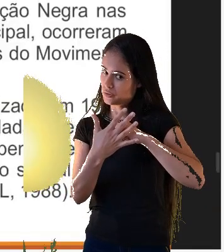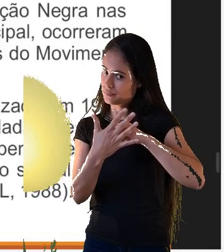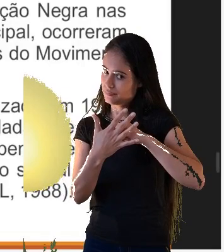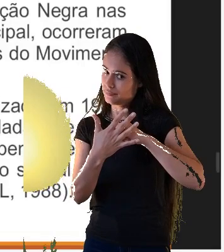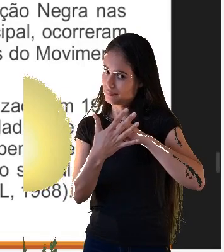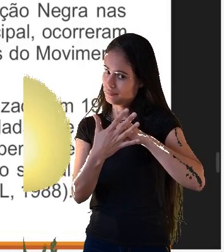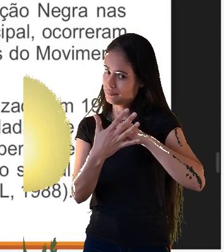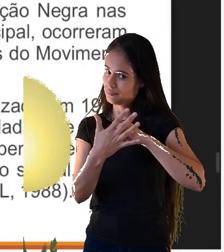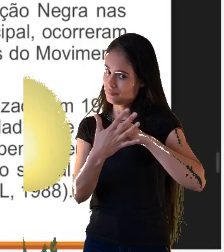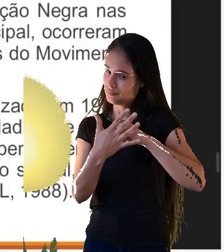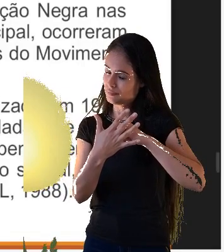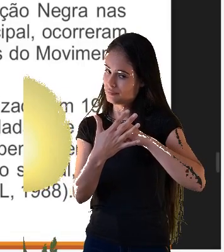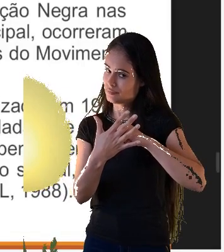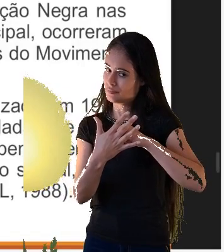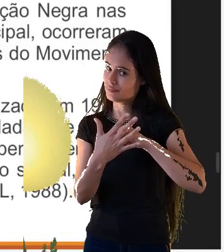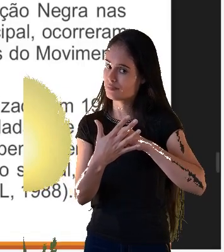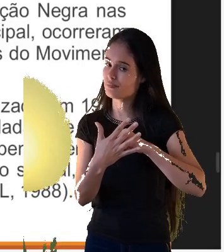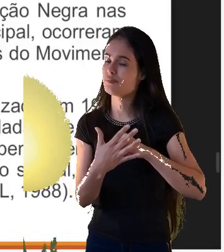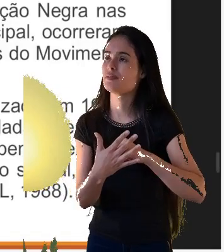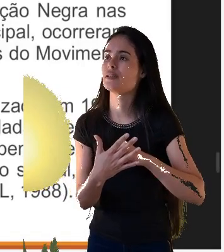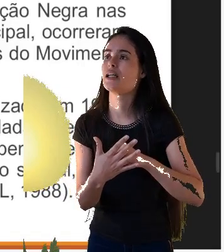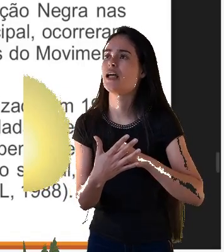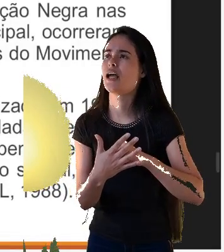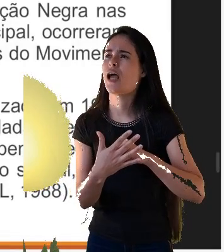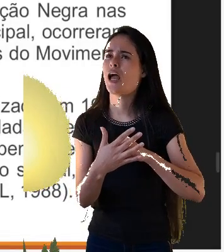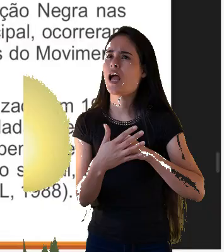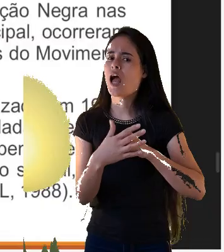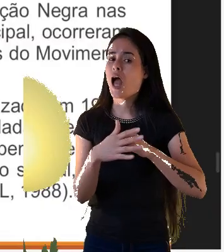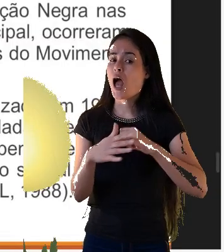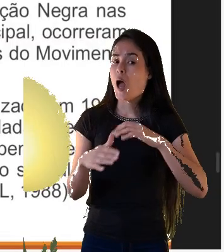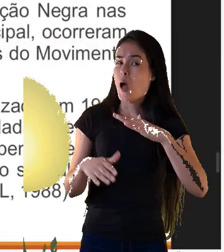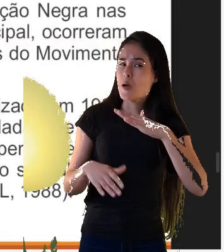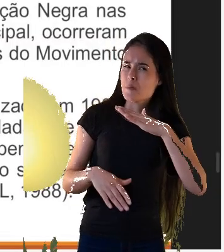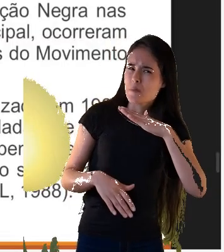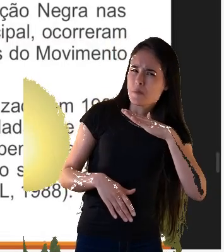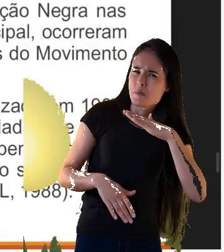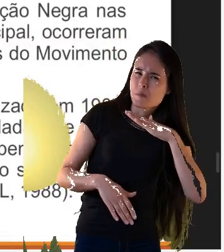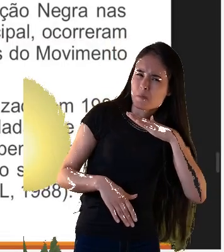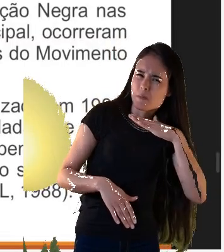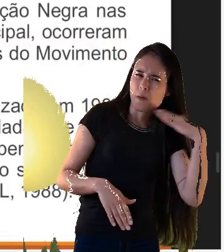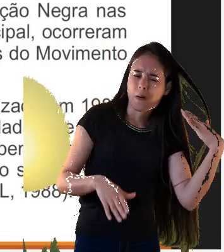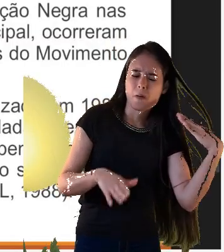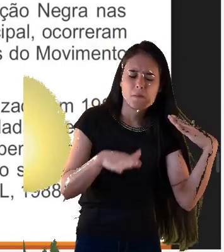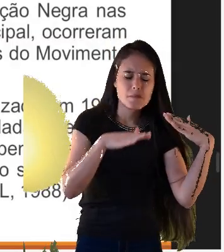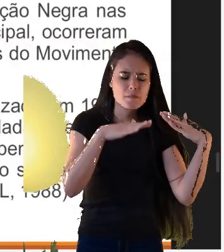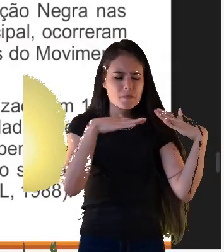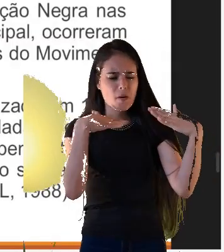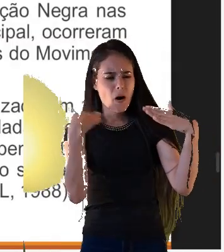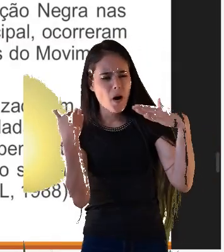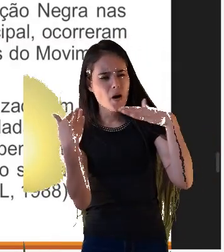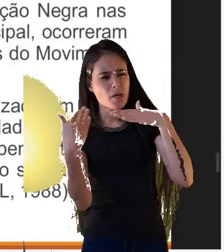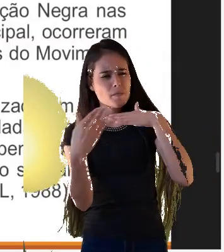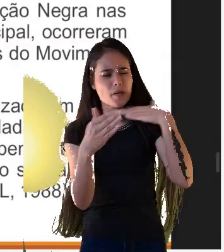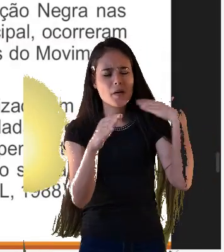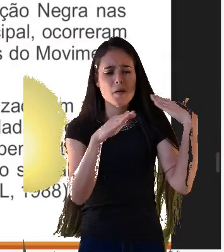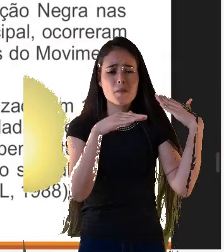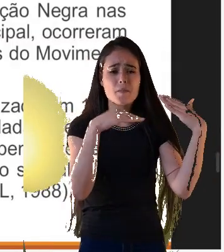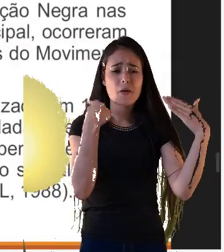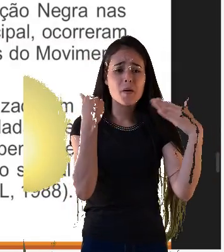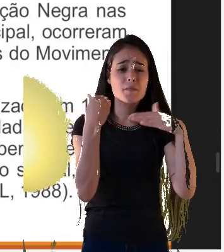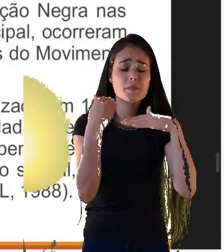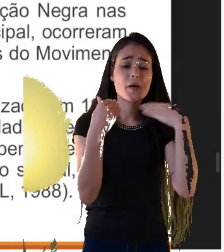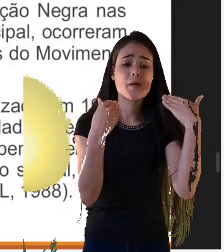Agora, a Covid mesmo trouxe dados para nós, né? De que os grandes